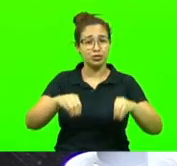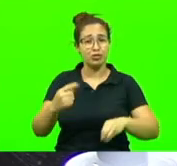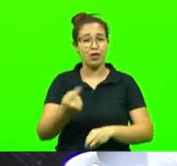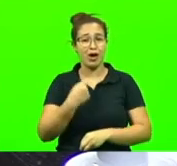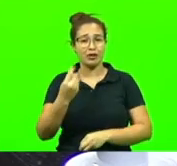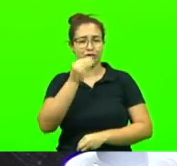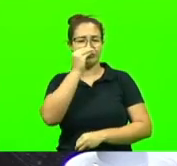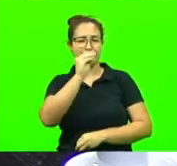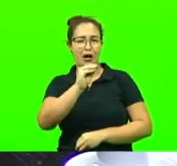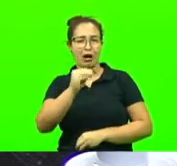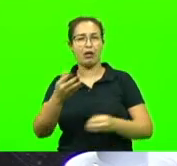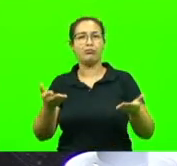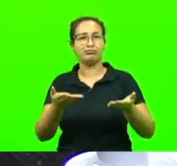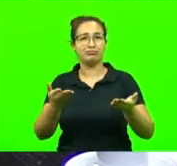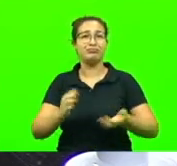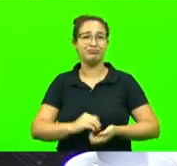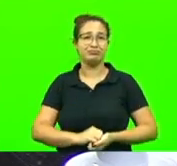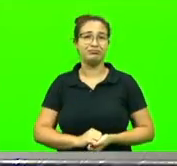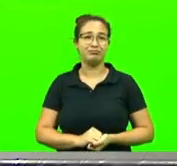hoje.